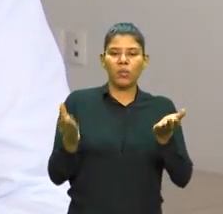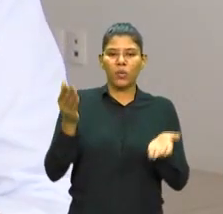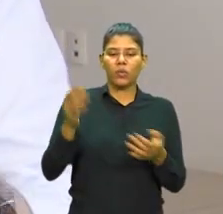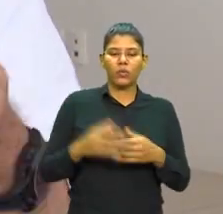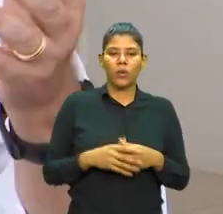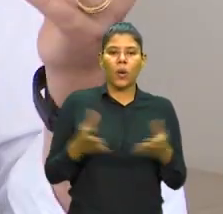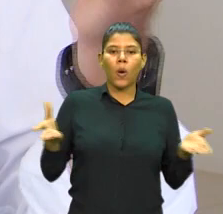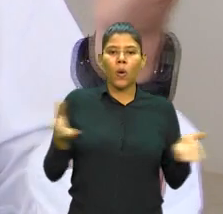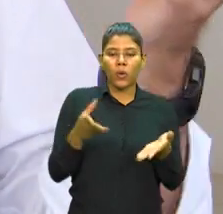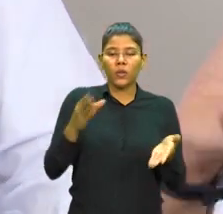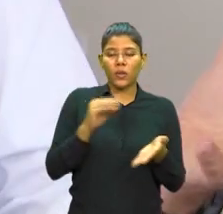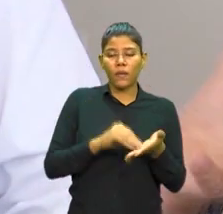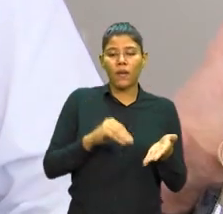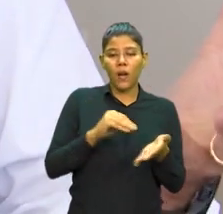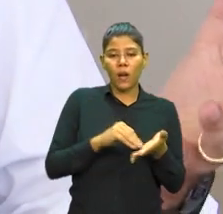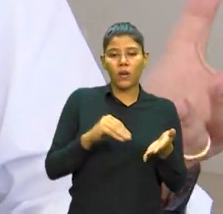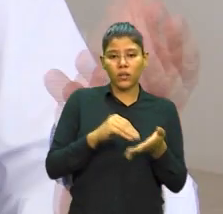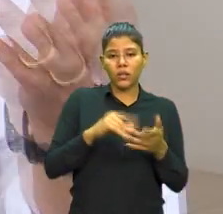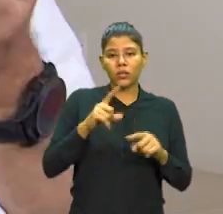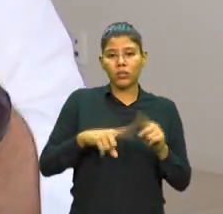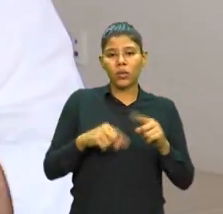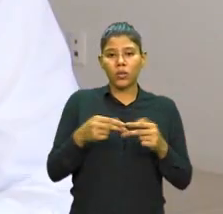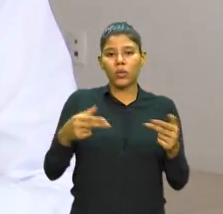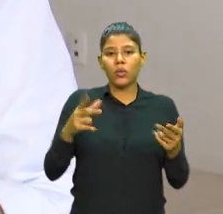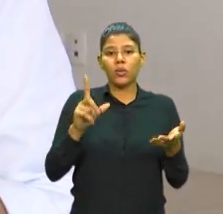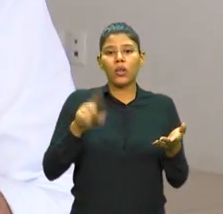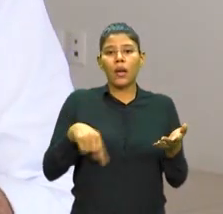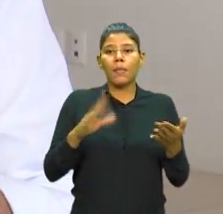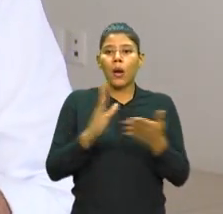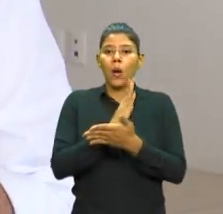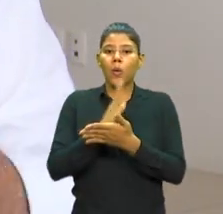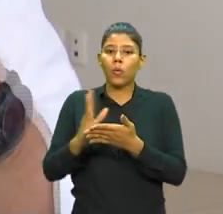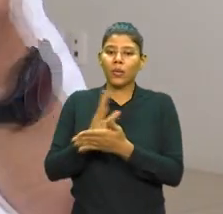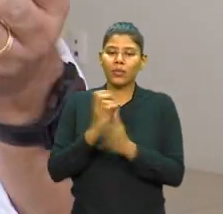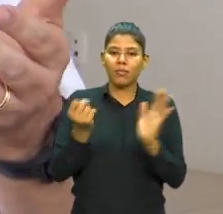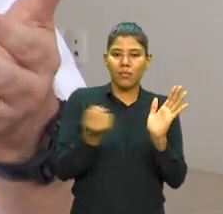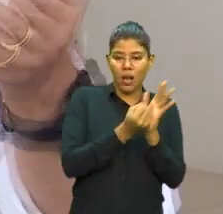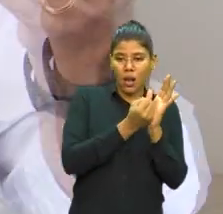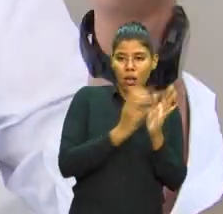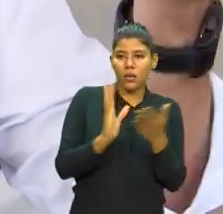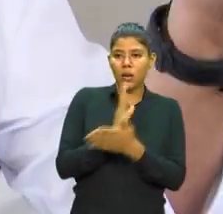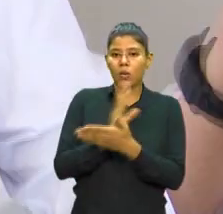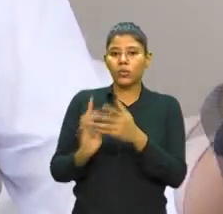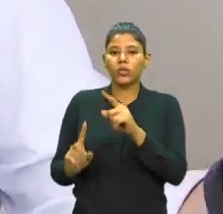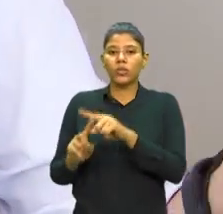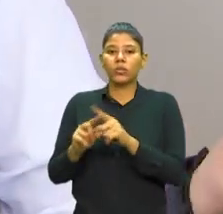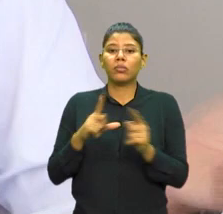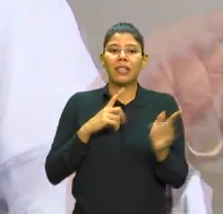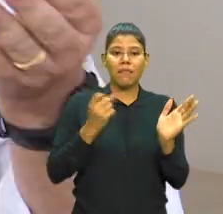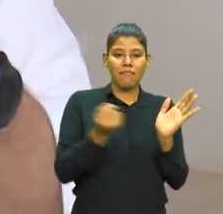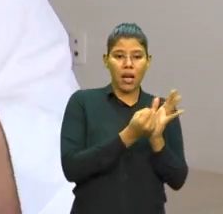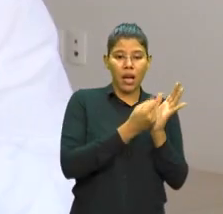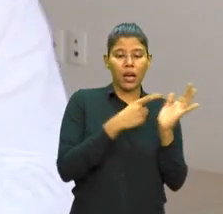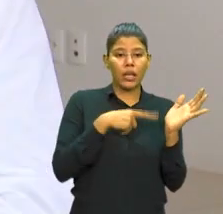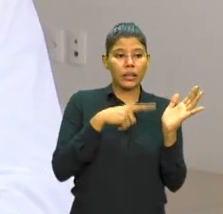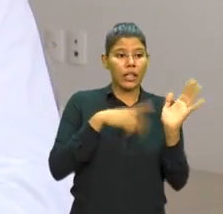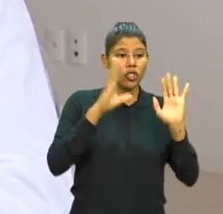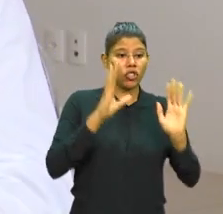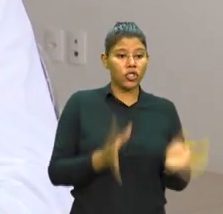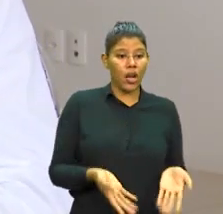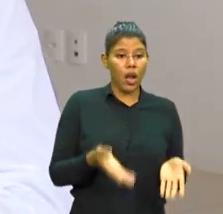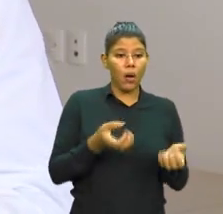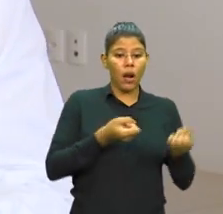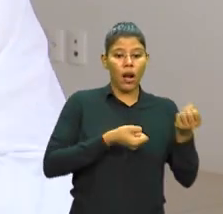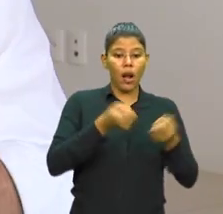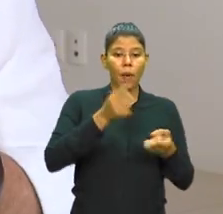produtos ela é para determinadas marcas em determinadas versões você tem marcas que tem produtos a pronta entrega e outros da sua linha